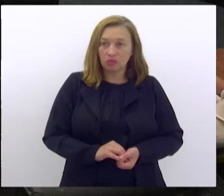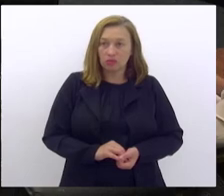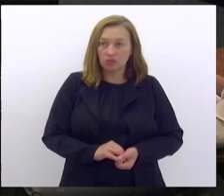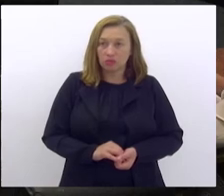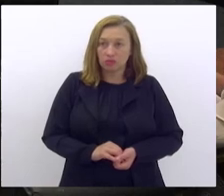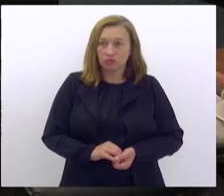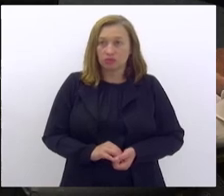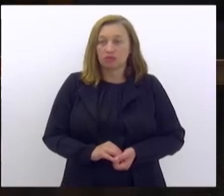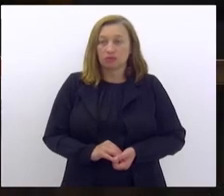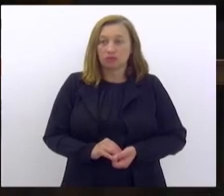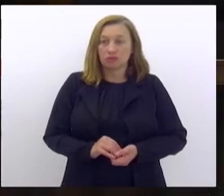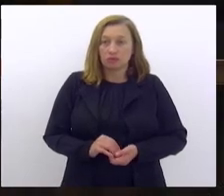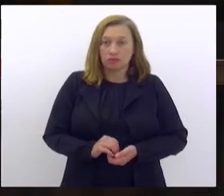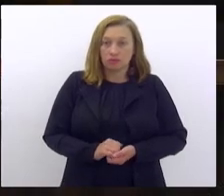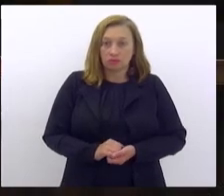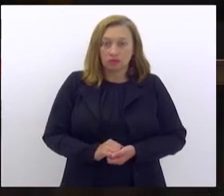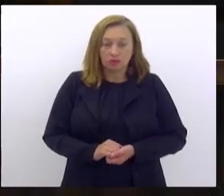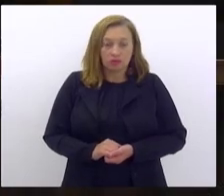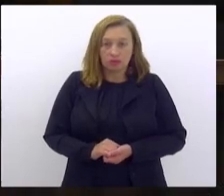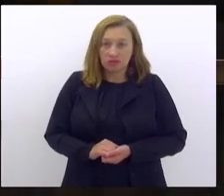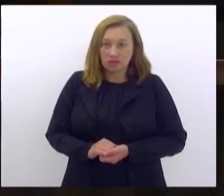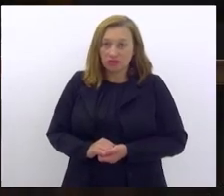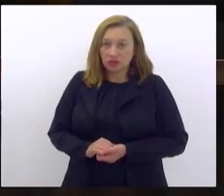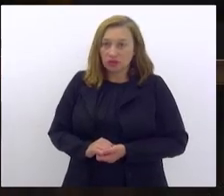Em primeira discussão, projeto de lei